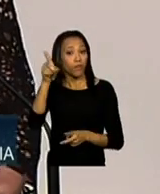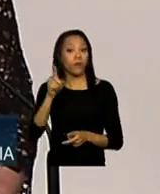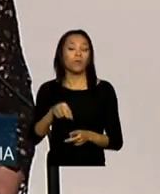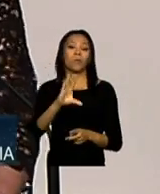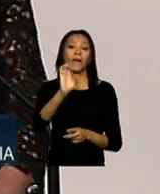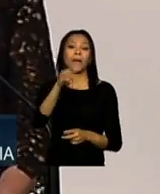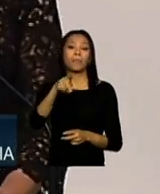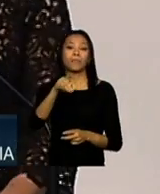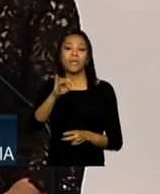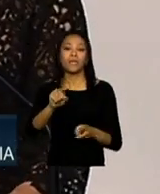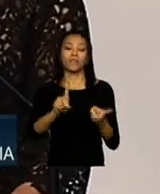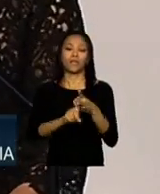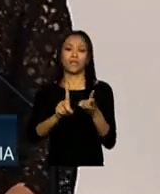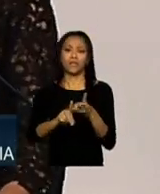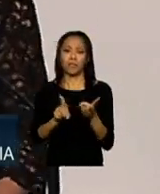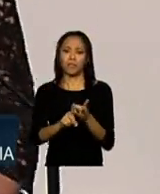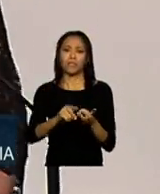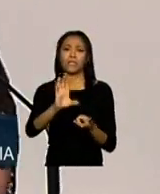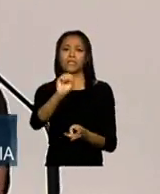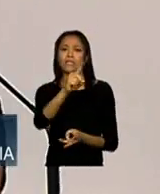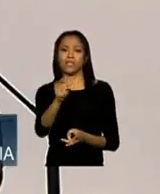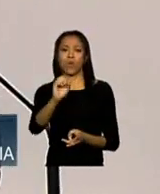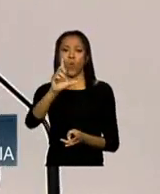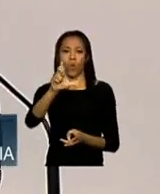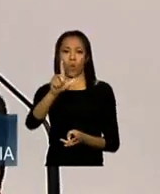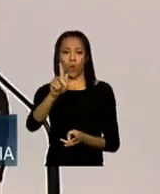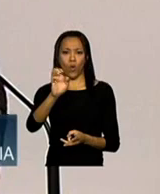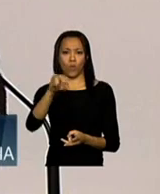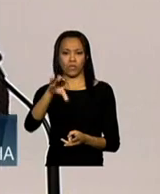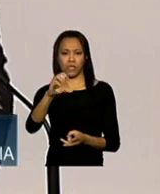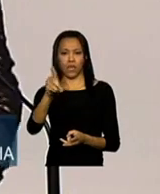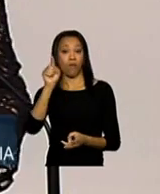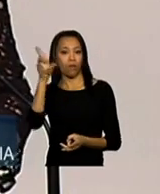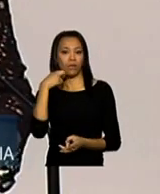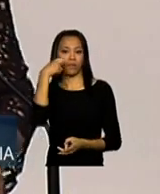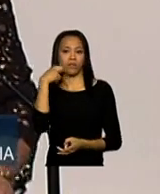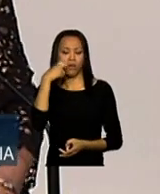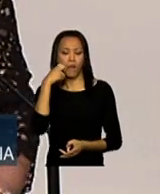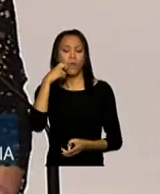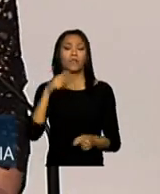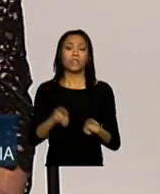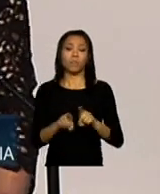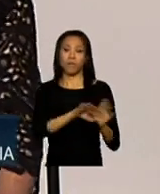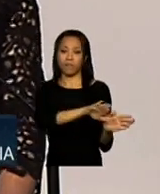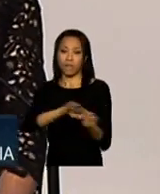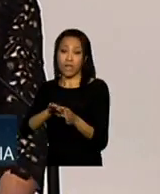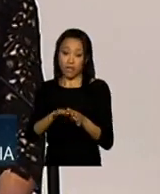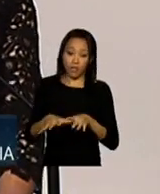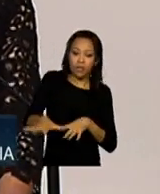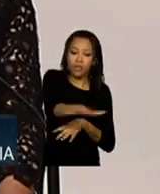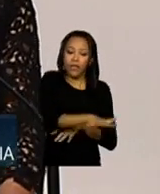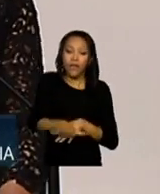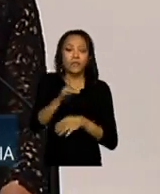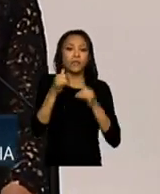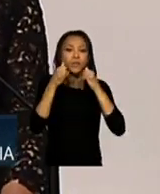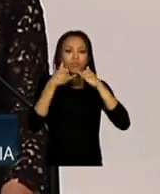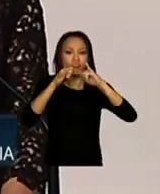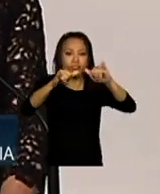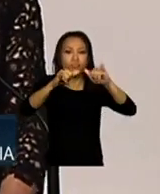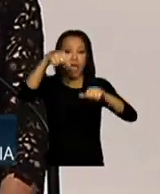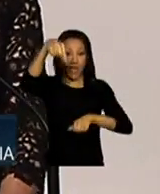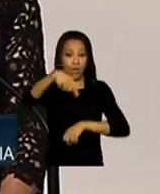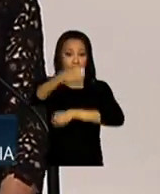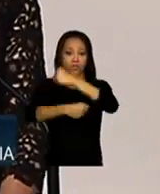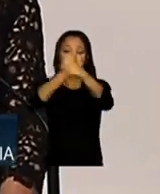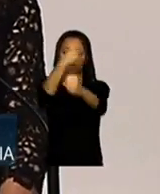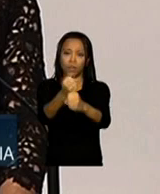e São Gonçalo do Amarante, em Natal. Na área de energia, somente neste ano